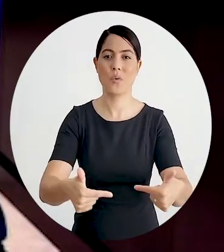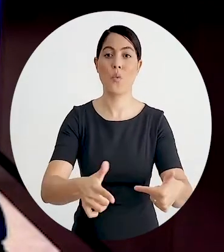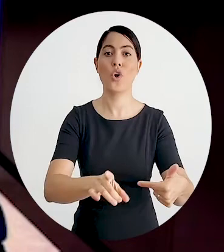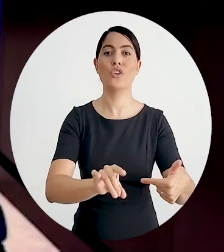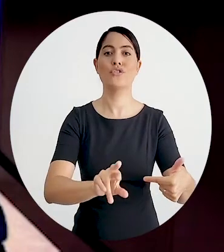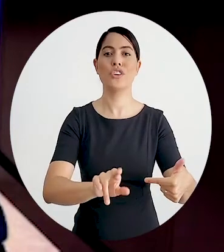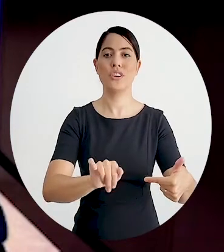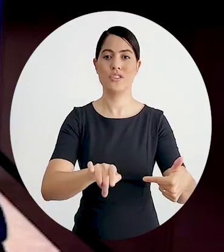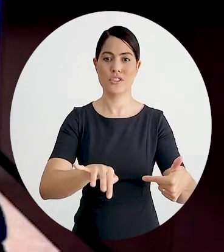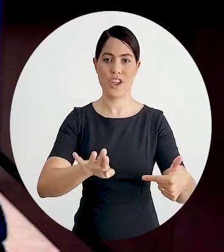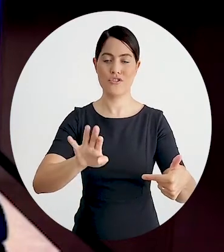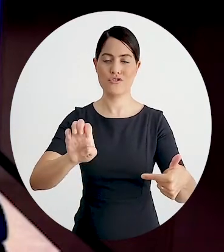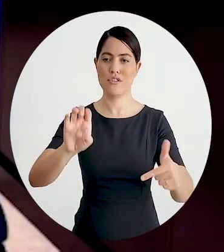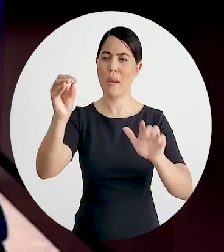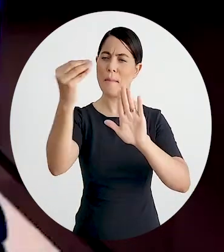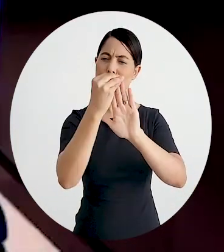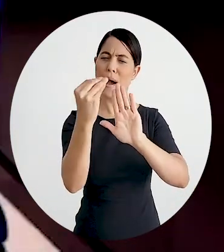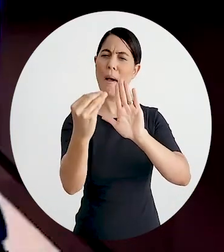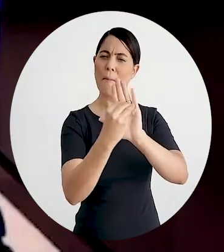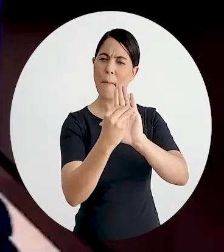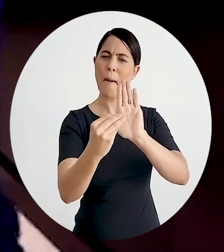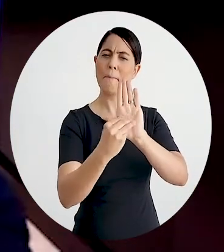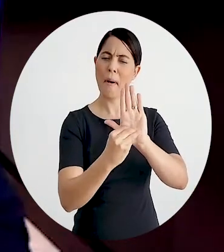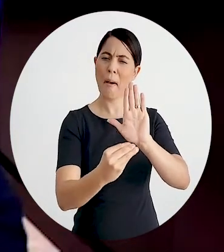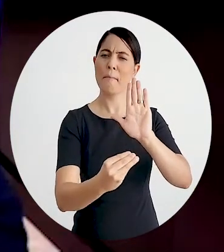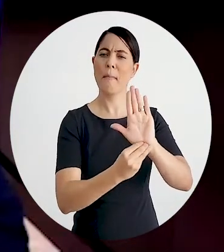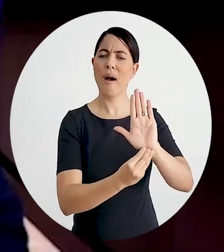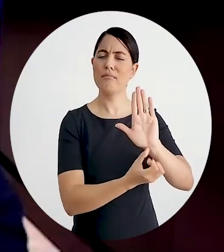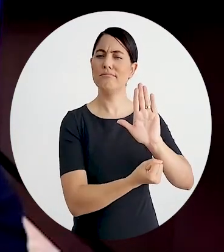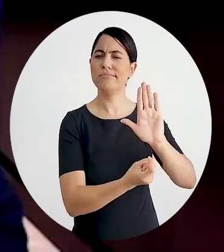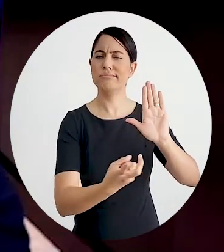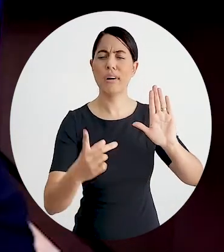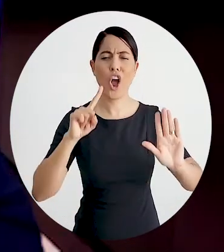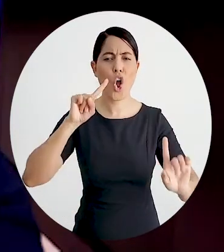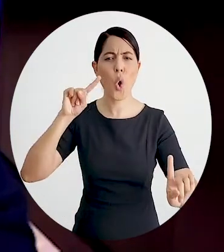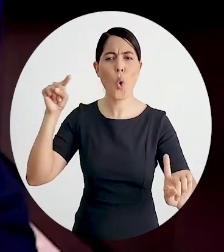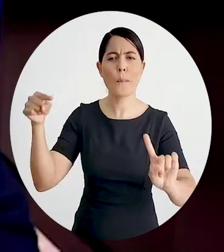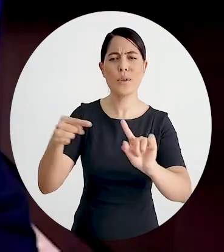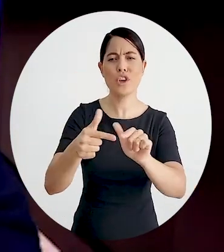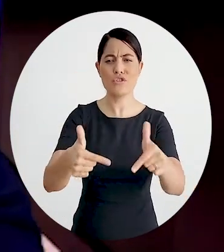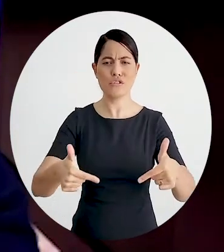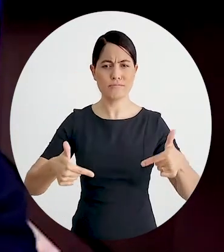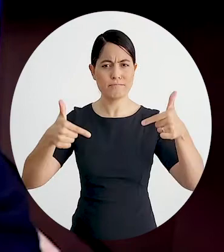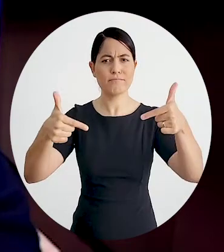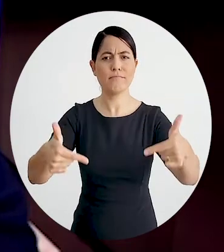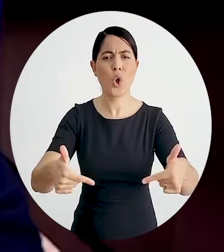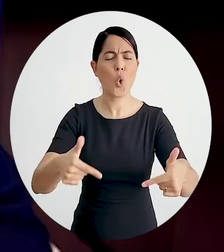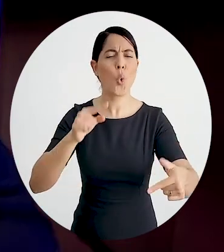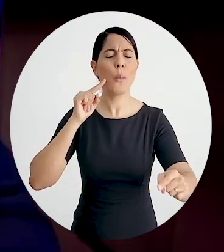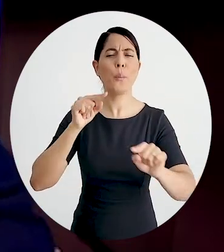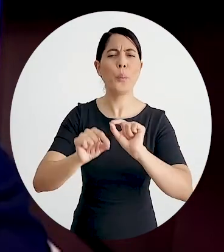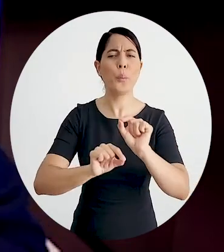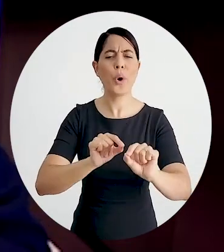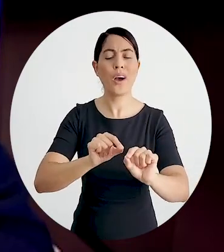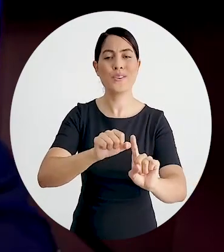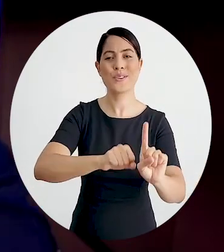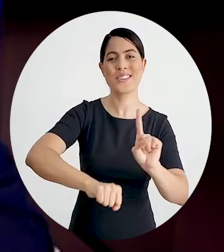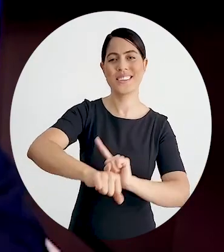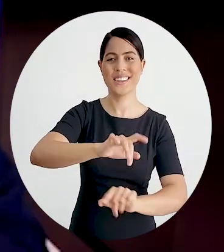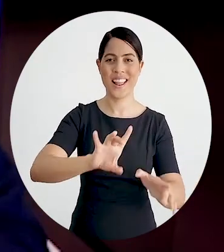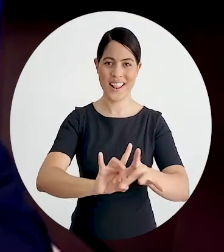de trazer justamente esse objetivo de construir uma sociedade